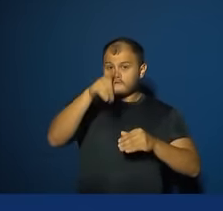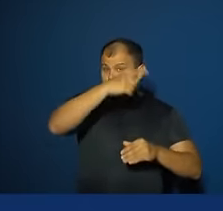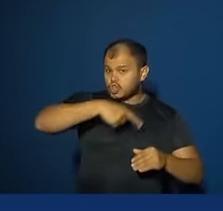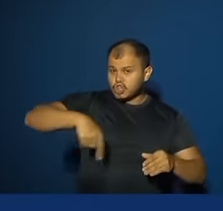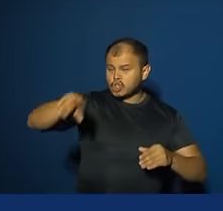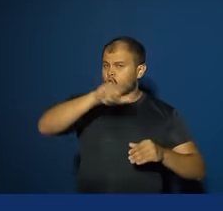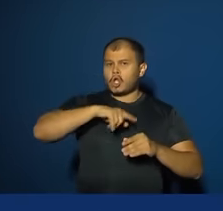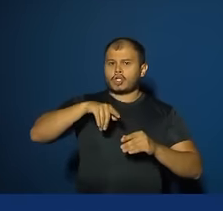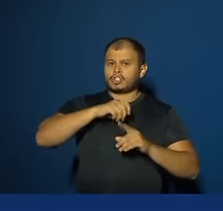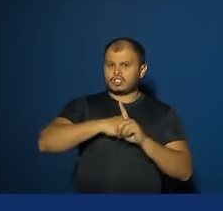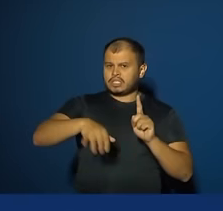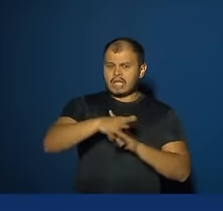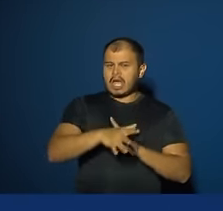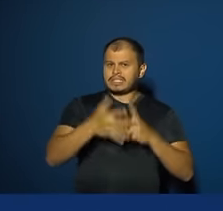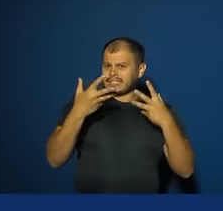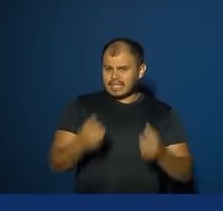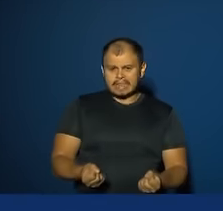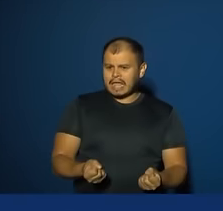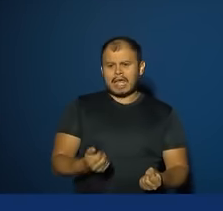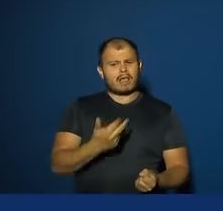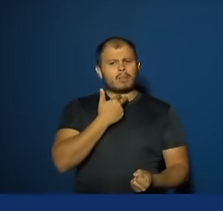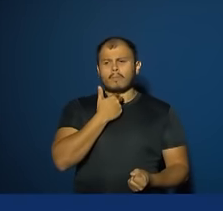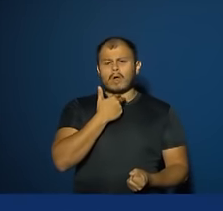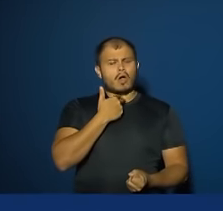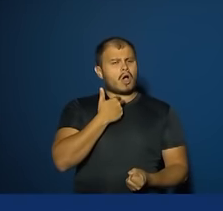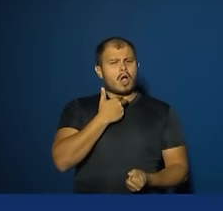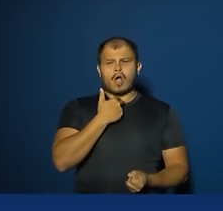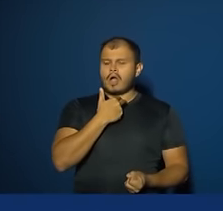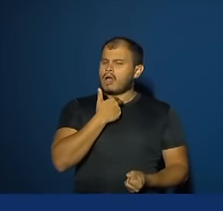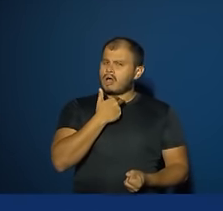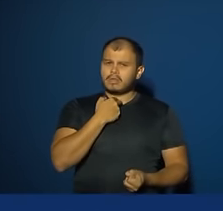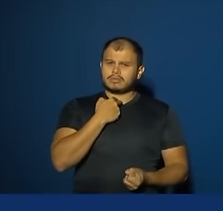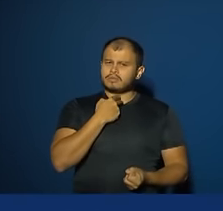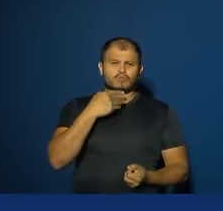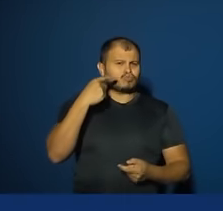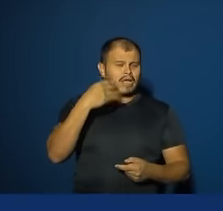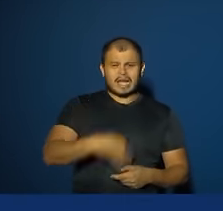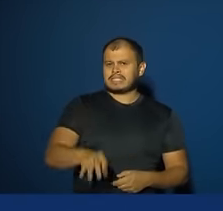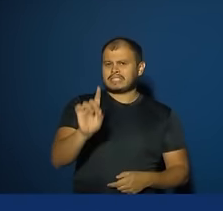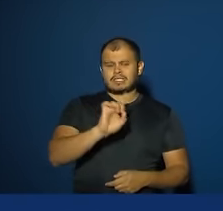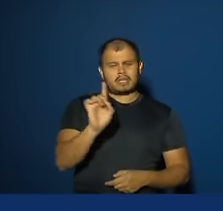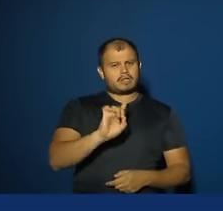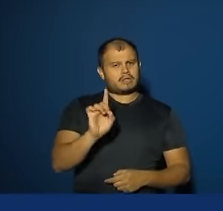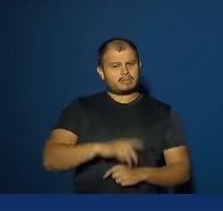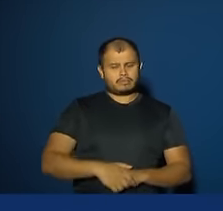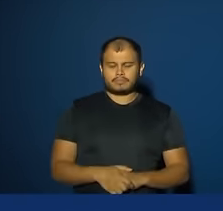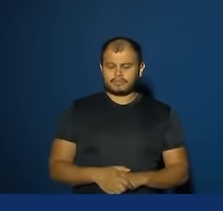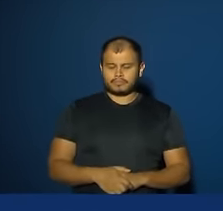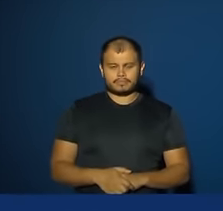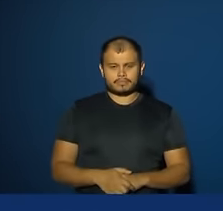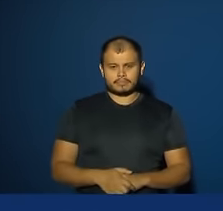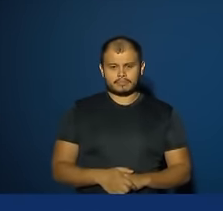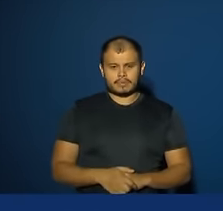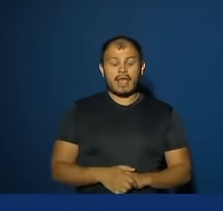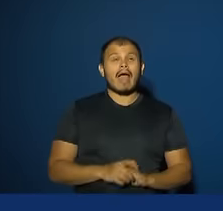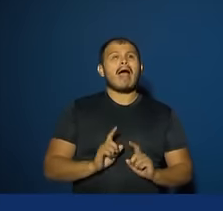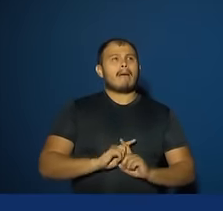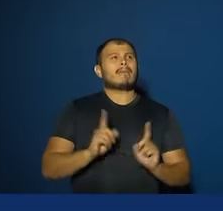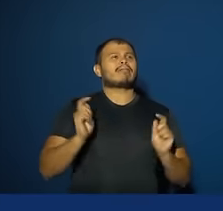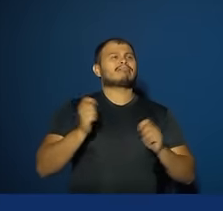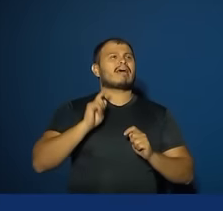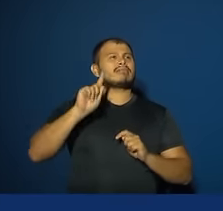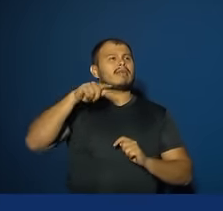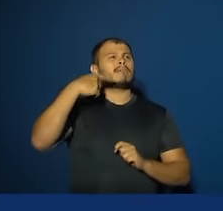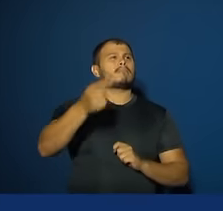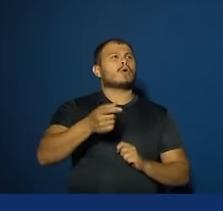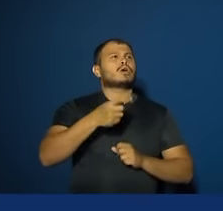devemos conviver com isso não devemos aceitar isso não tá certo isso e e Ah vamos depois passar 3S